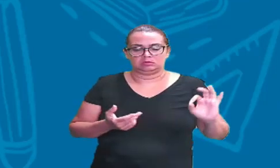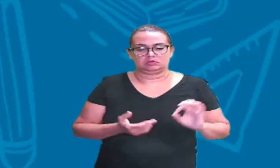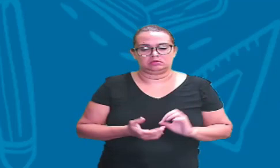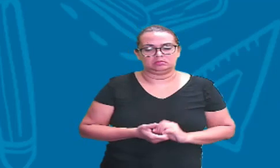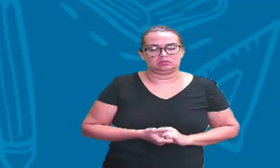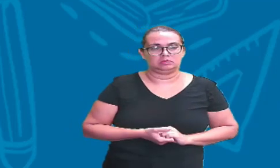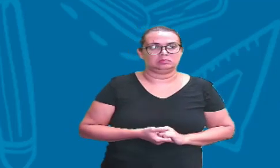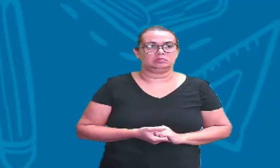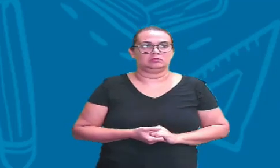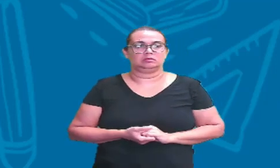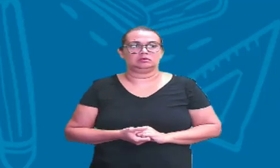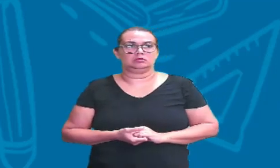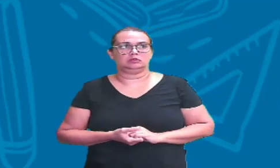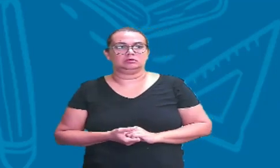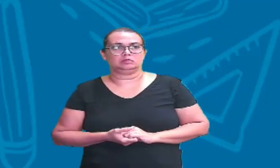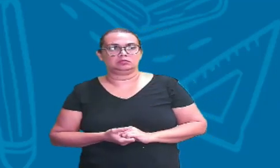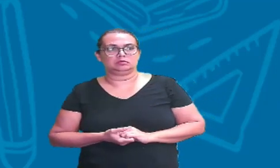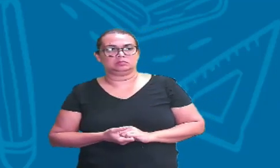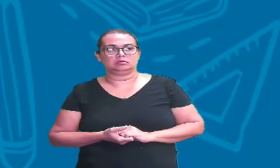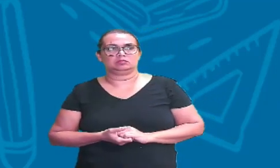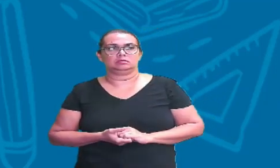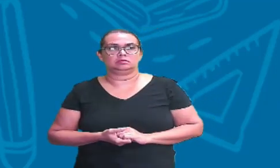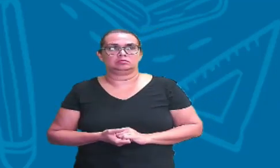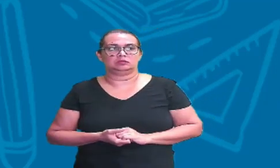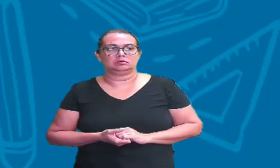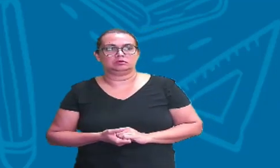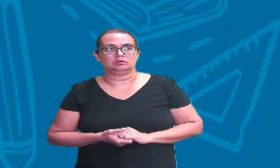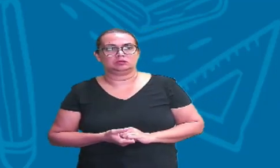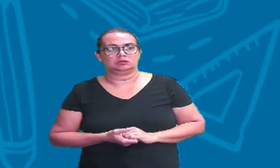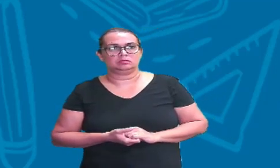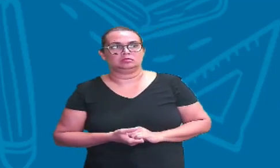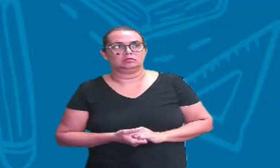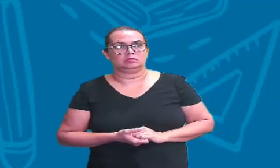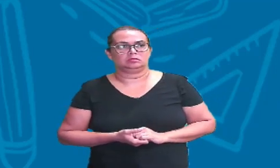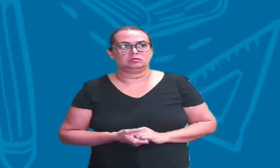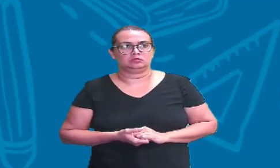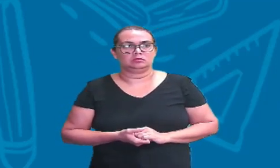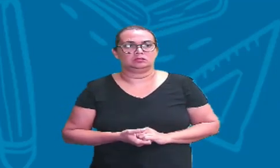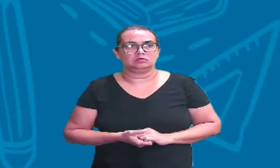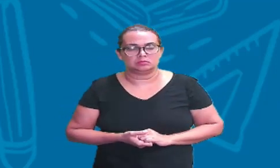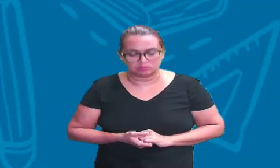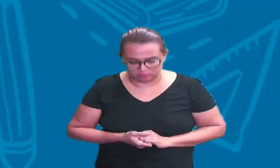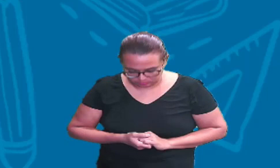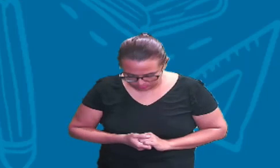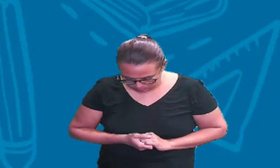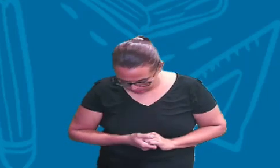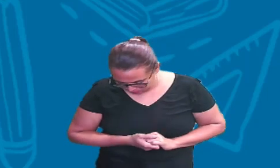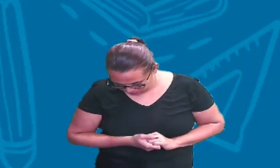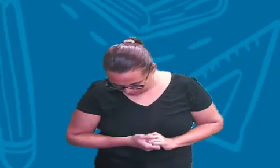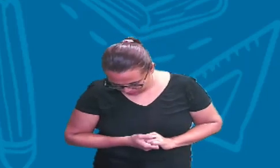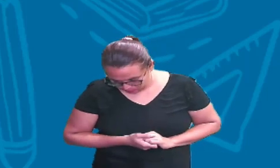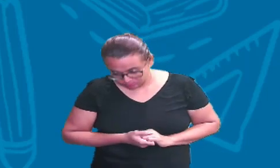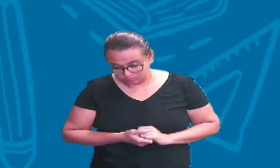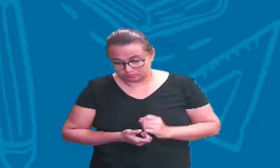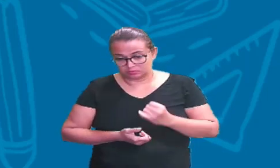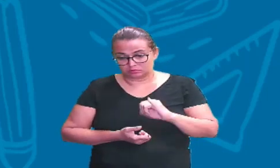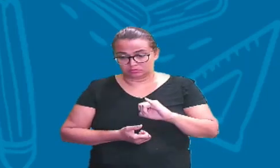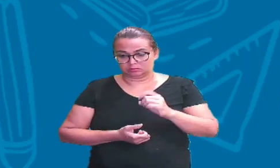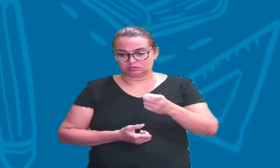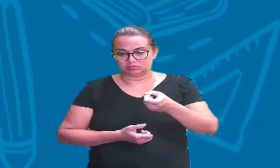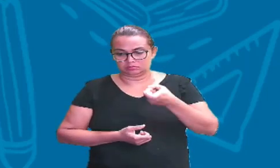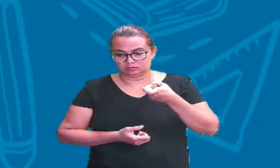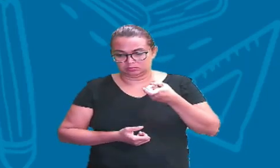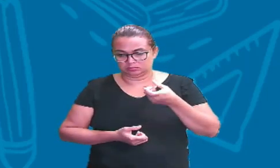60. Olha lá em cima, x com y. Se x é 60 e x